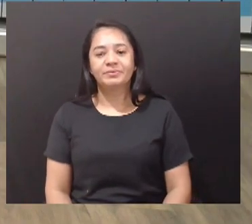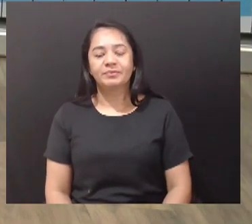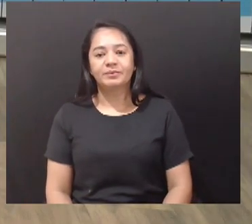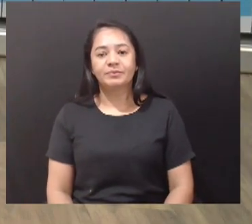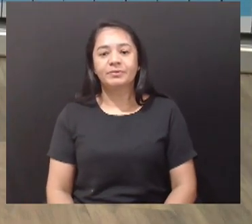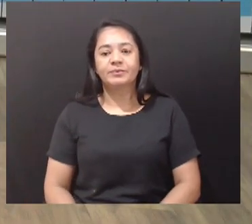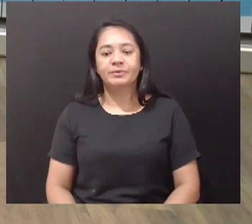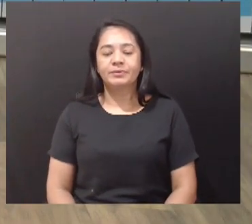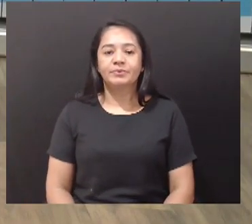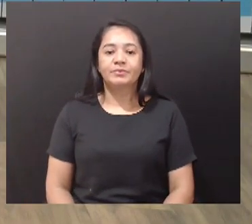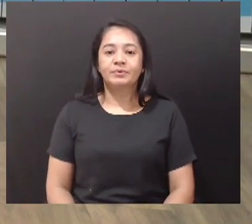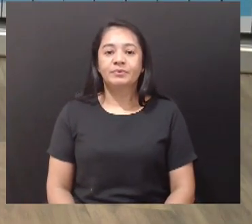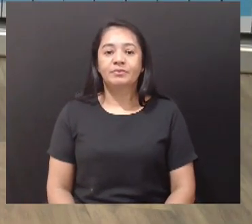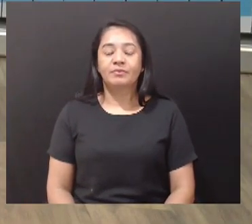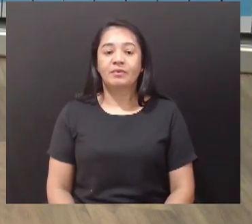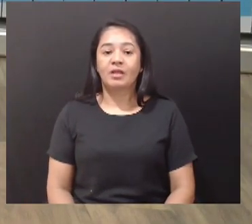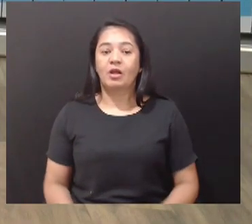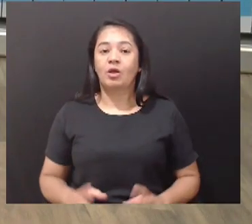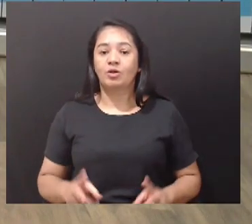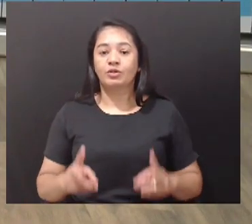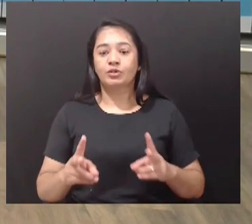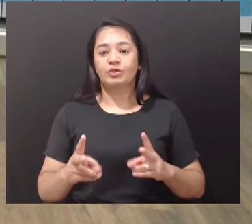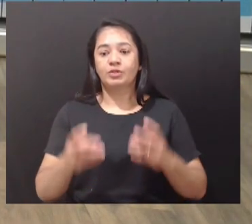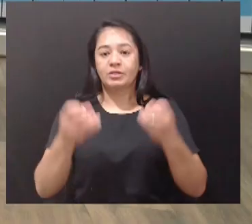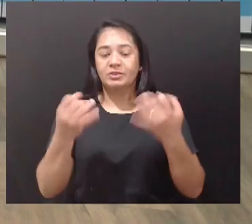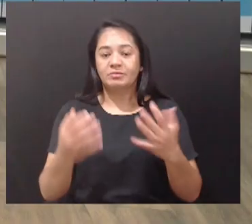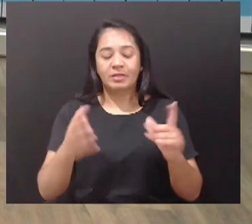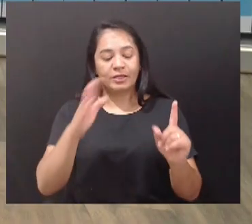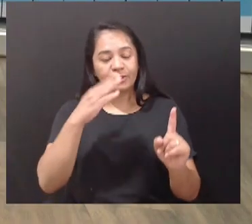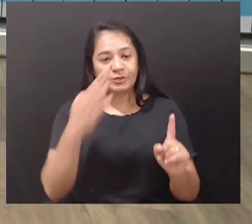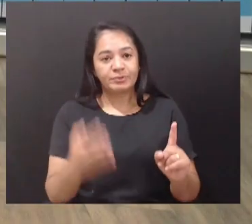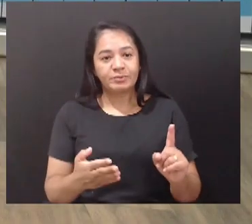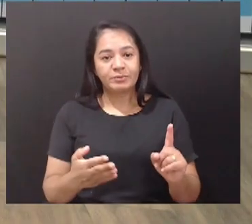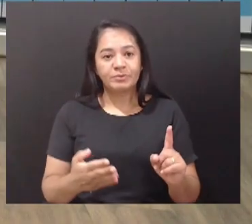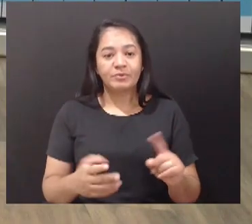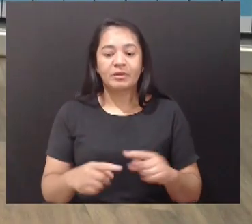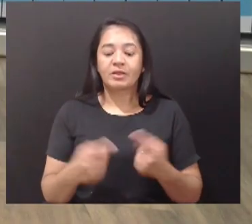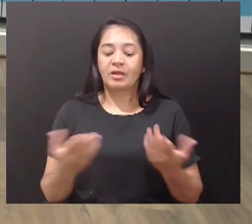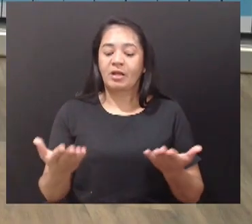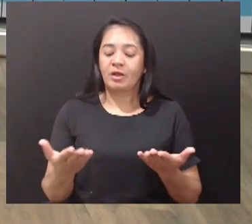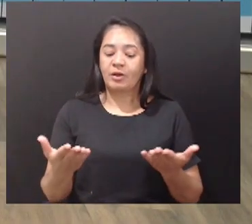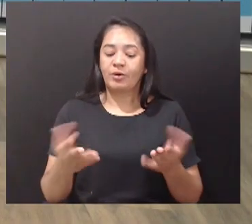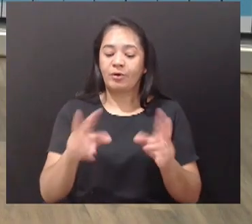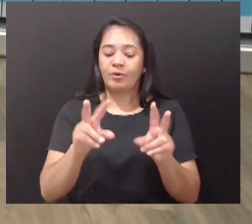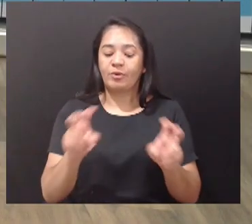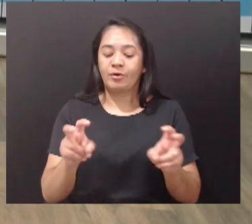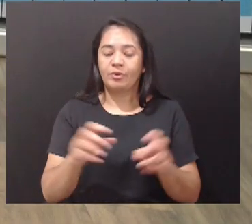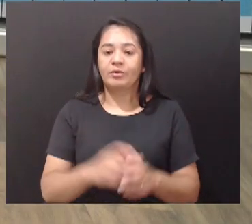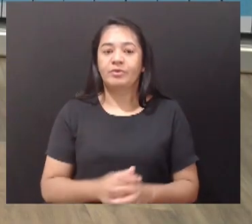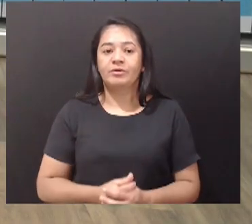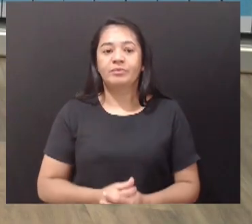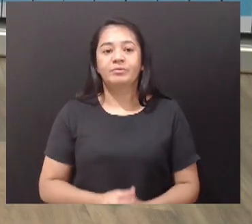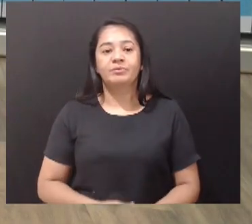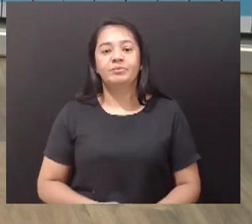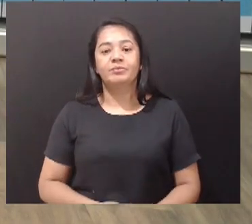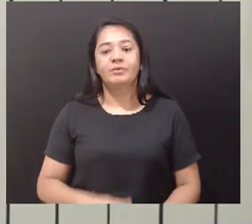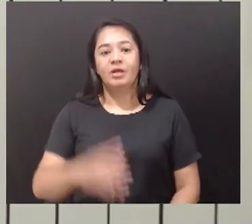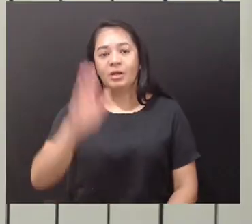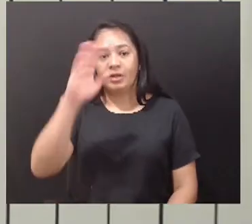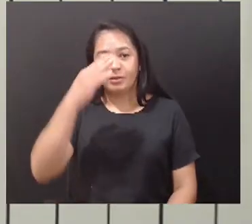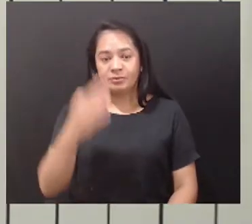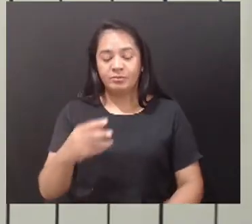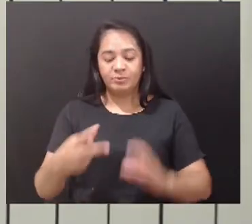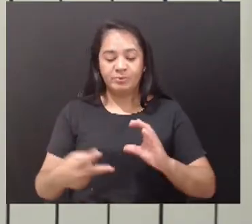E a gente continua falando de homenagens, só que dessa vez sobre as honrarias concedidas pela Câmara.